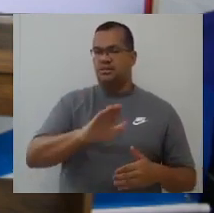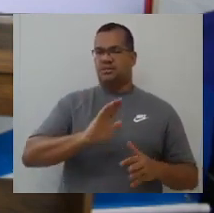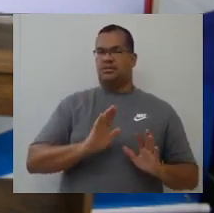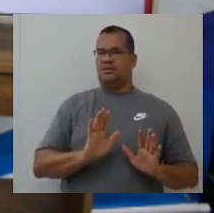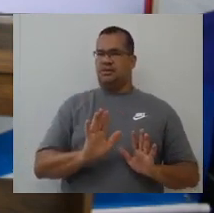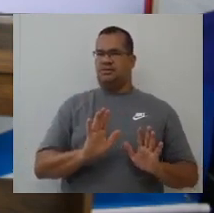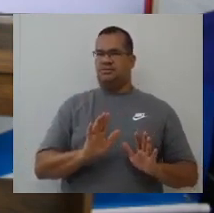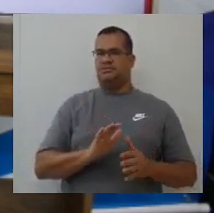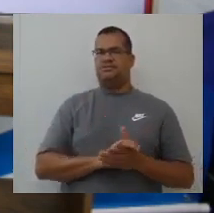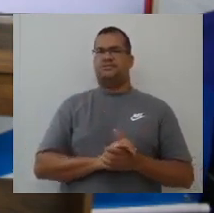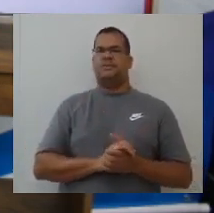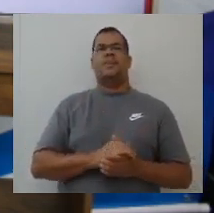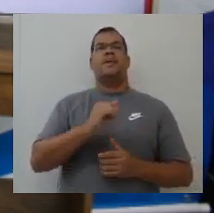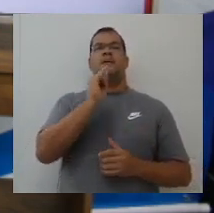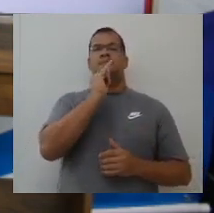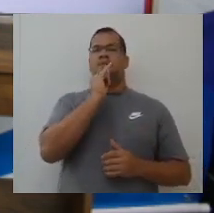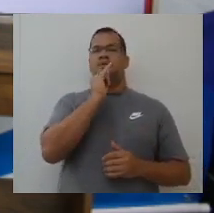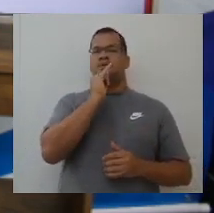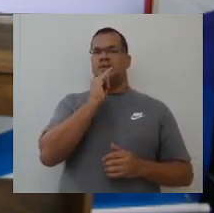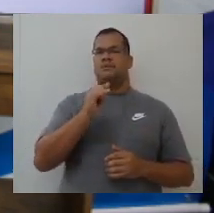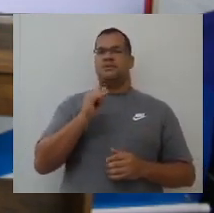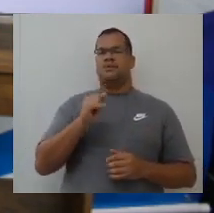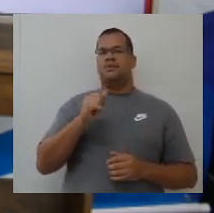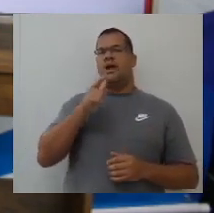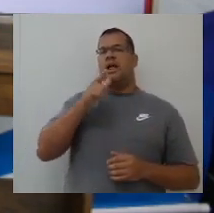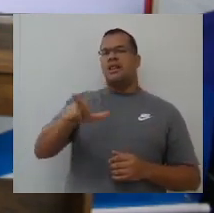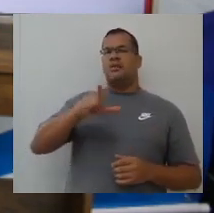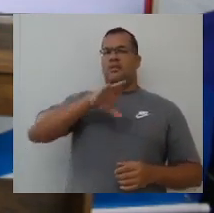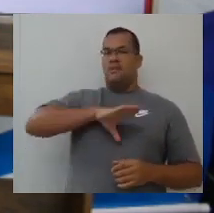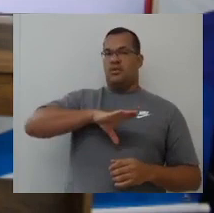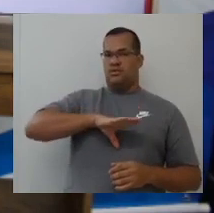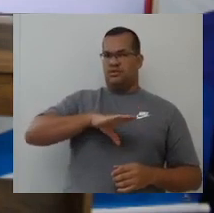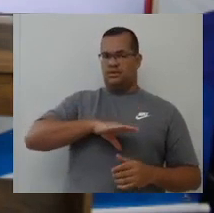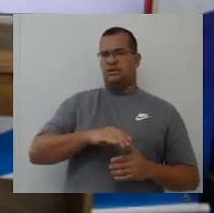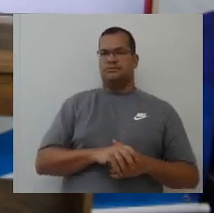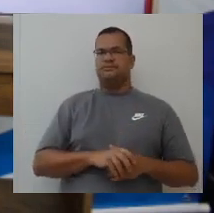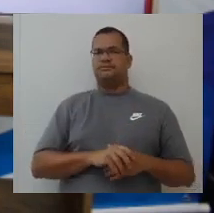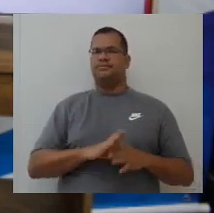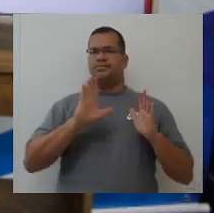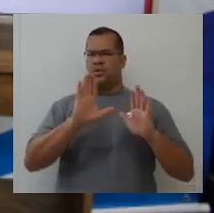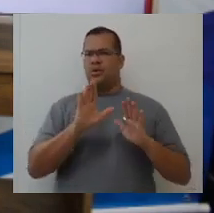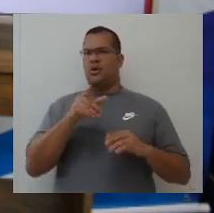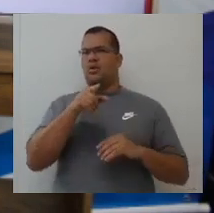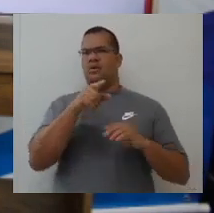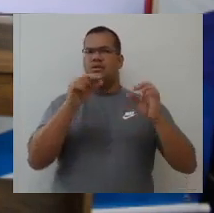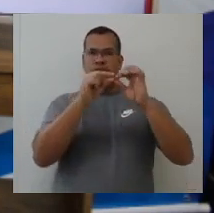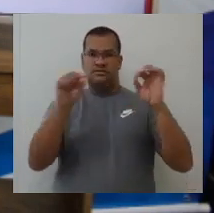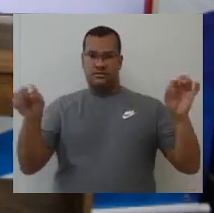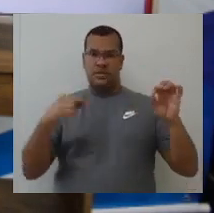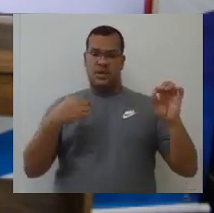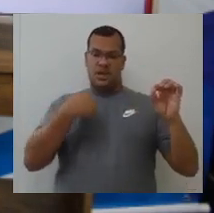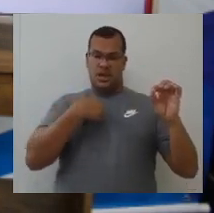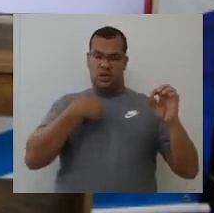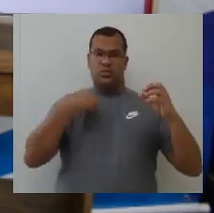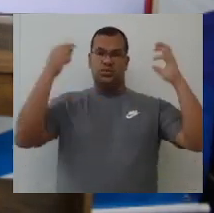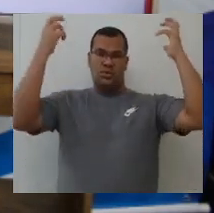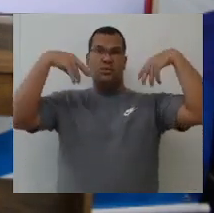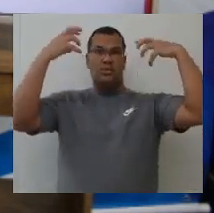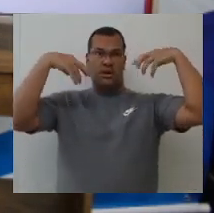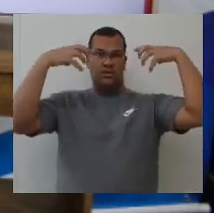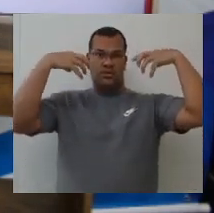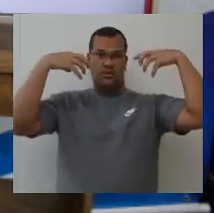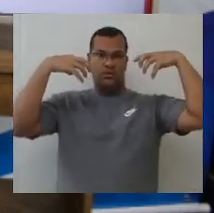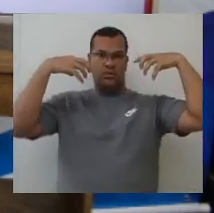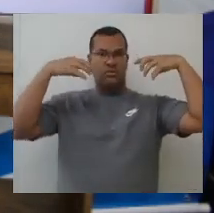agora. Por exemplo, vamos pegar a língua portuguesa mesmo. Quando eu digo para vocês, gente, eu tomo banho. Tomar banho